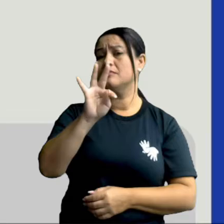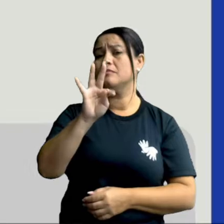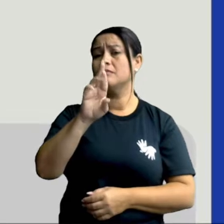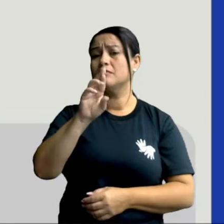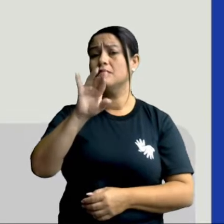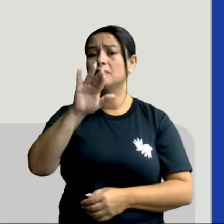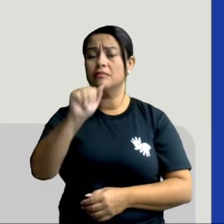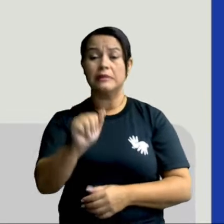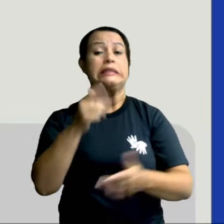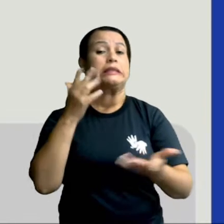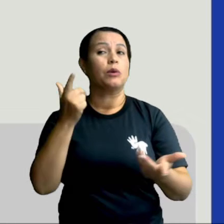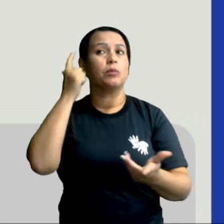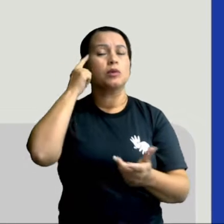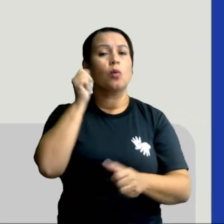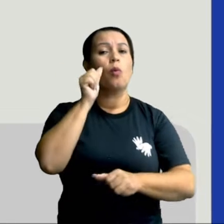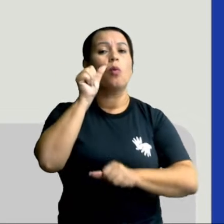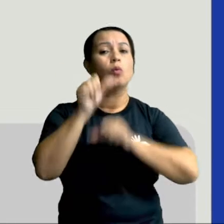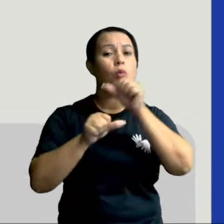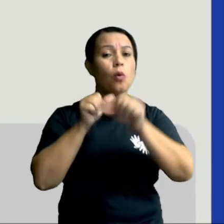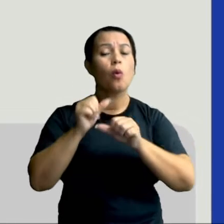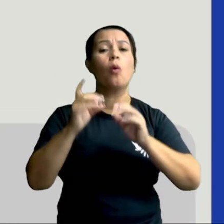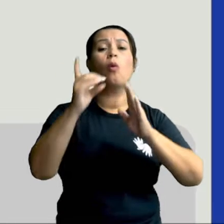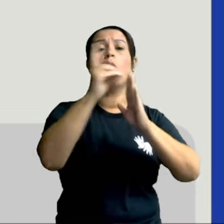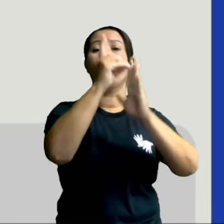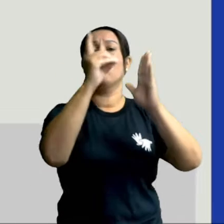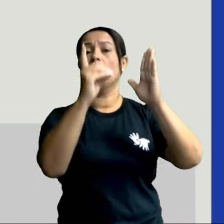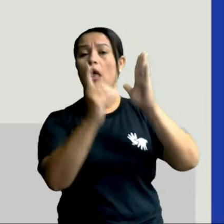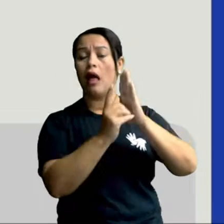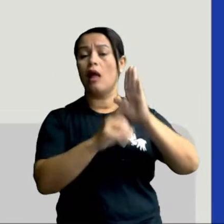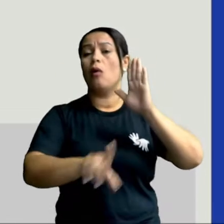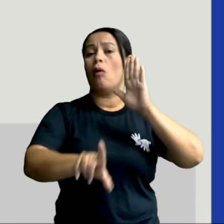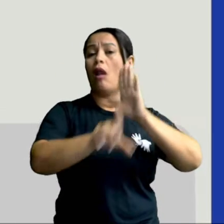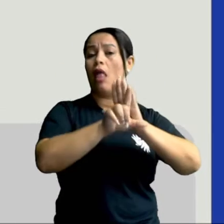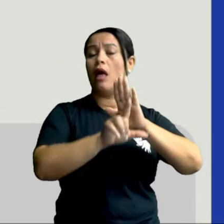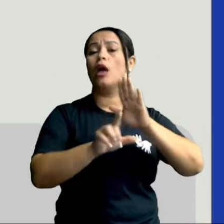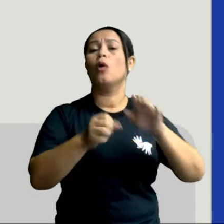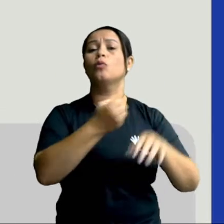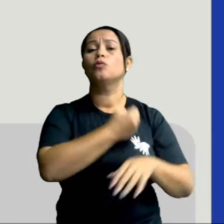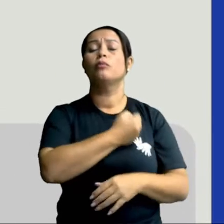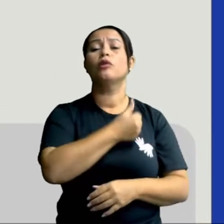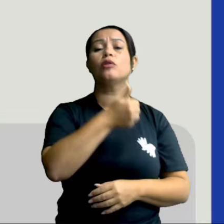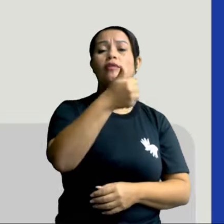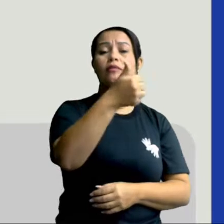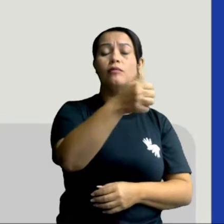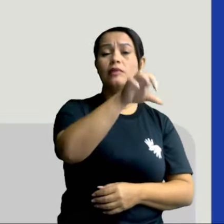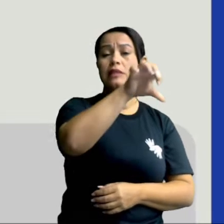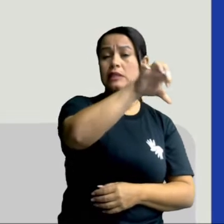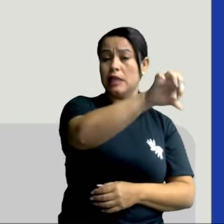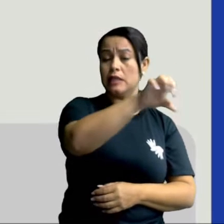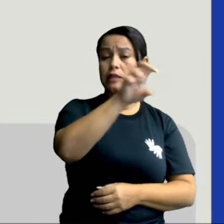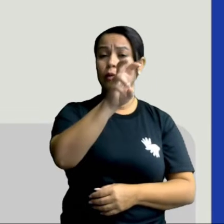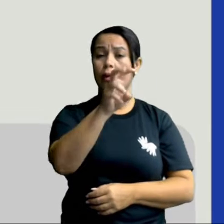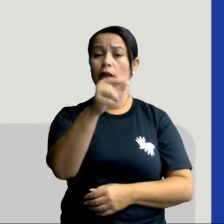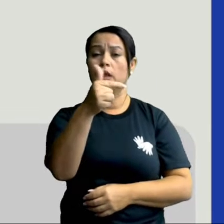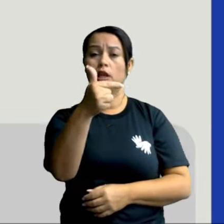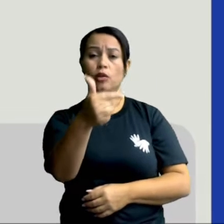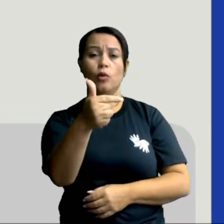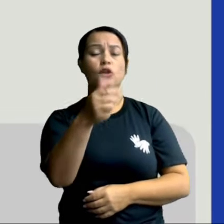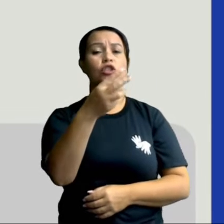se fez-se outro decreto-lei estadual, né, com o número 952, de 31 de 12